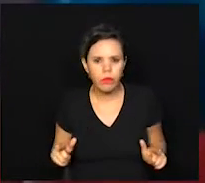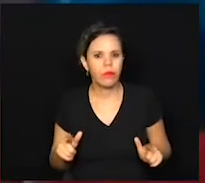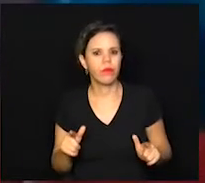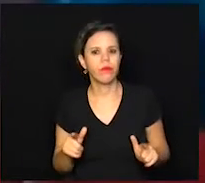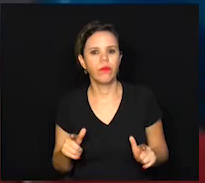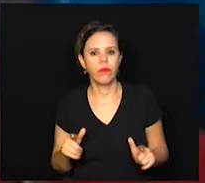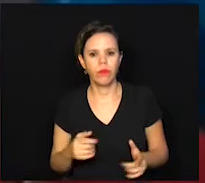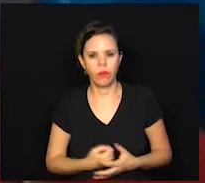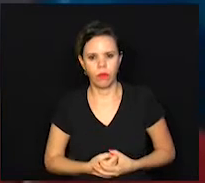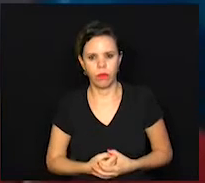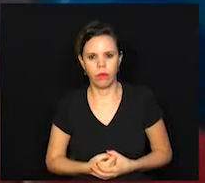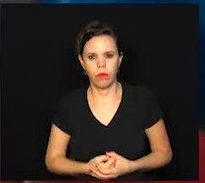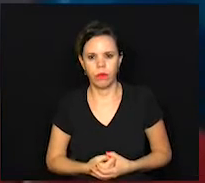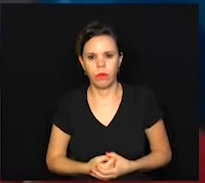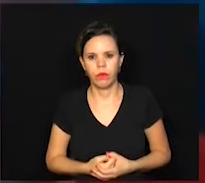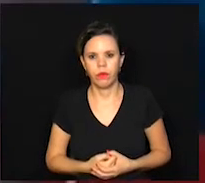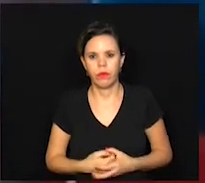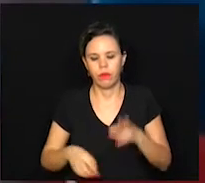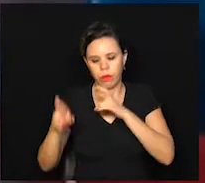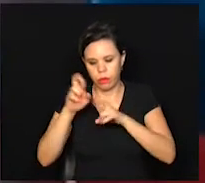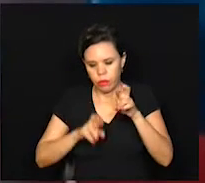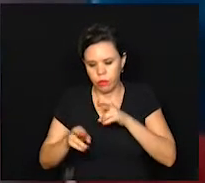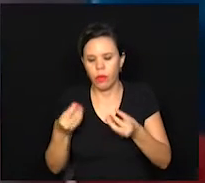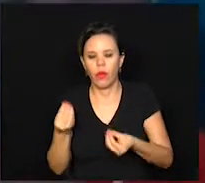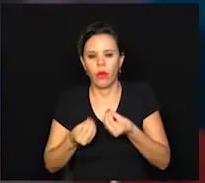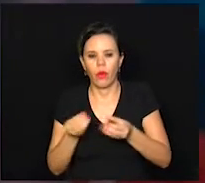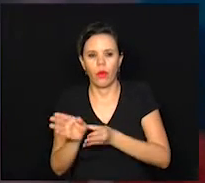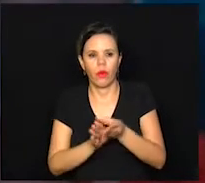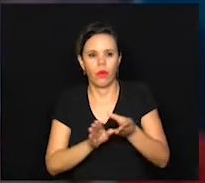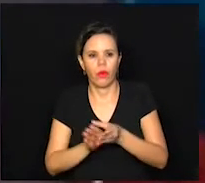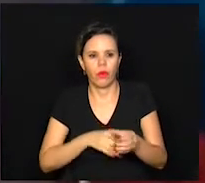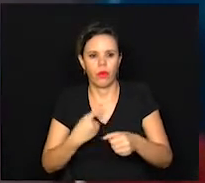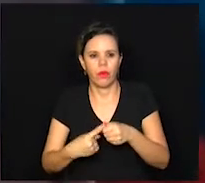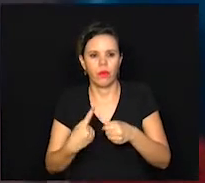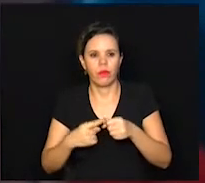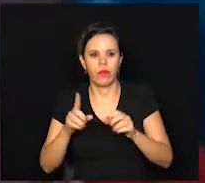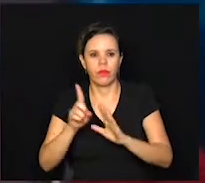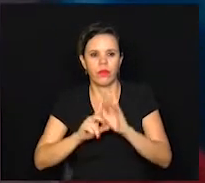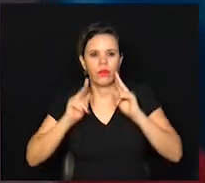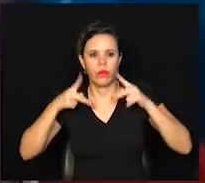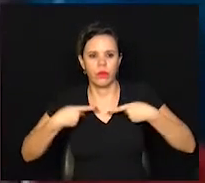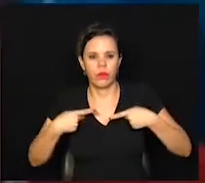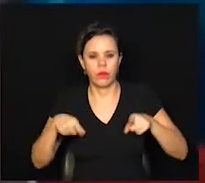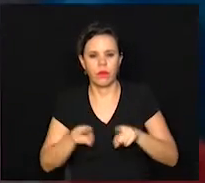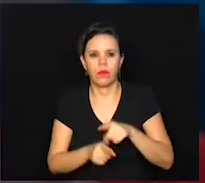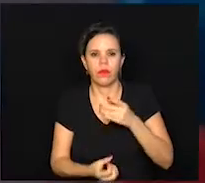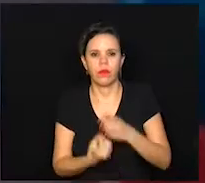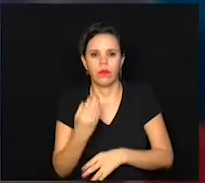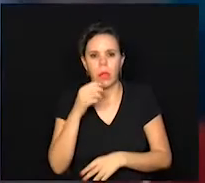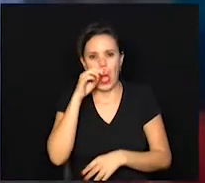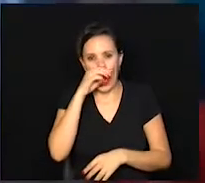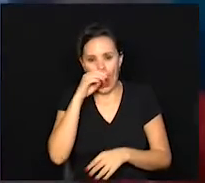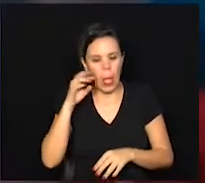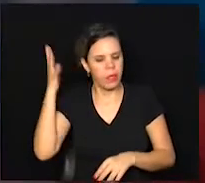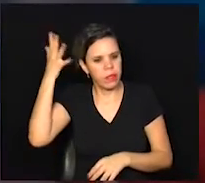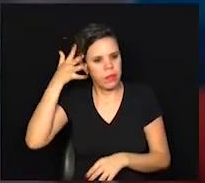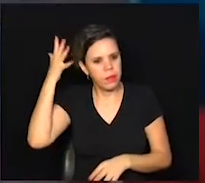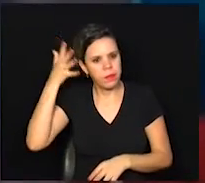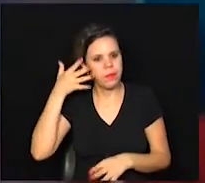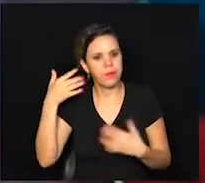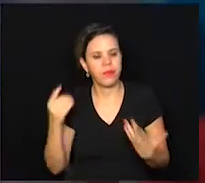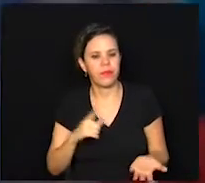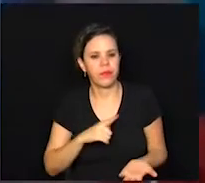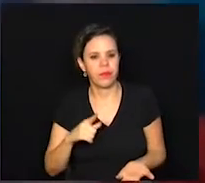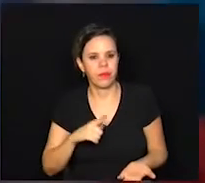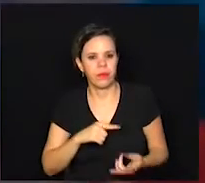sequer a legislação prevendo o Conselho Municipal de Direitos Humanos, que passou a prever também a realização de conferência, nós